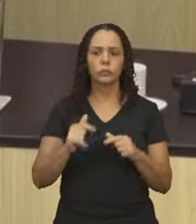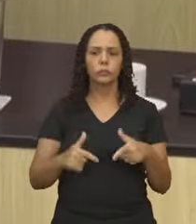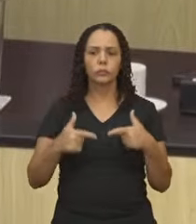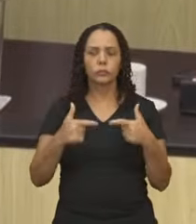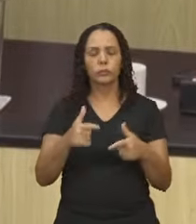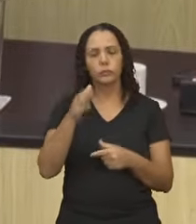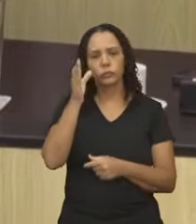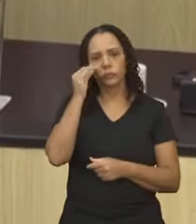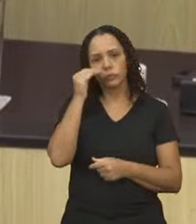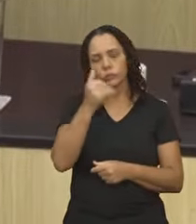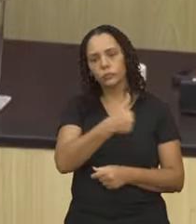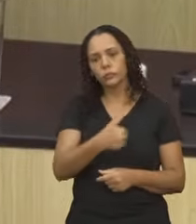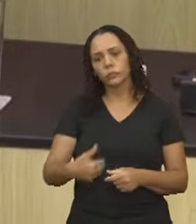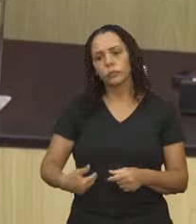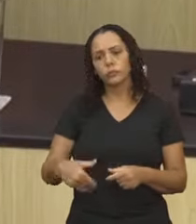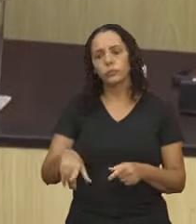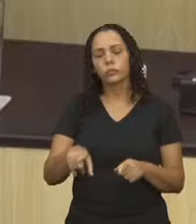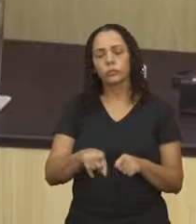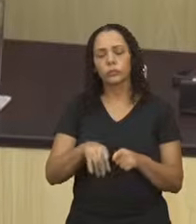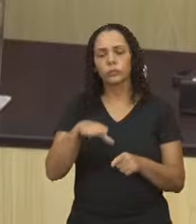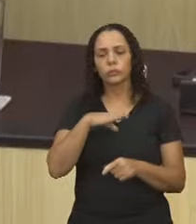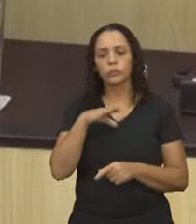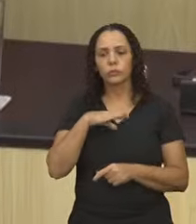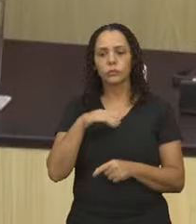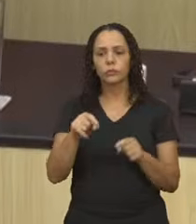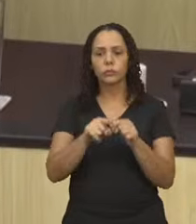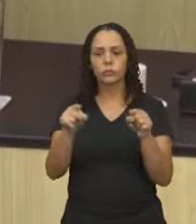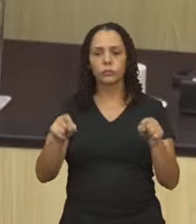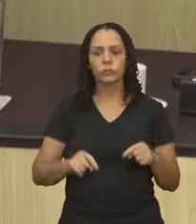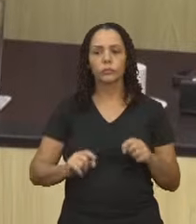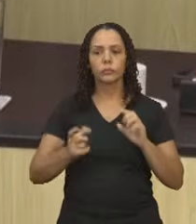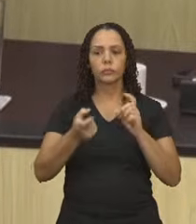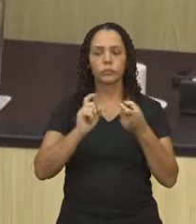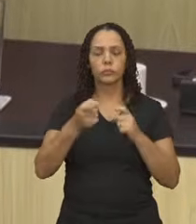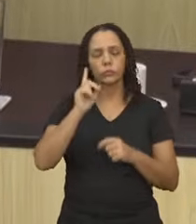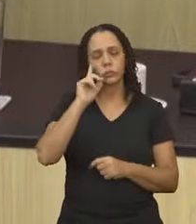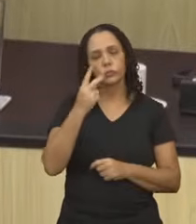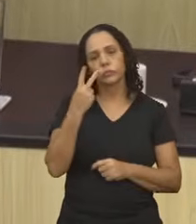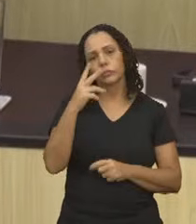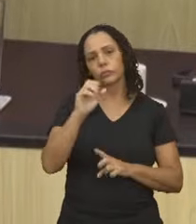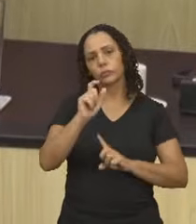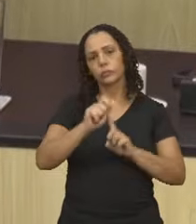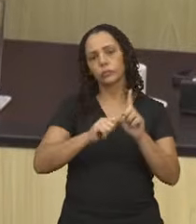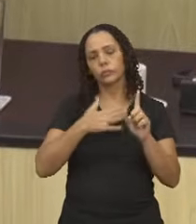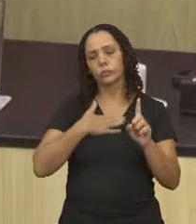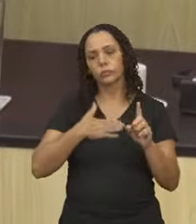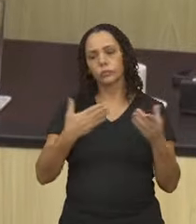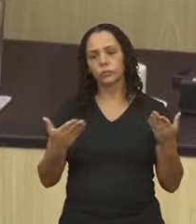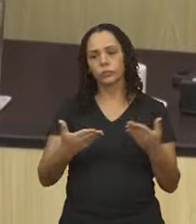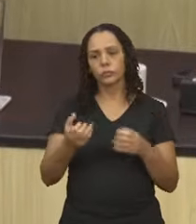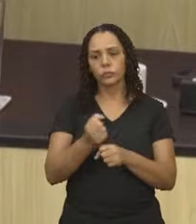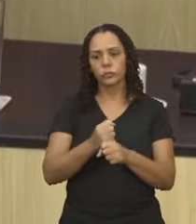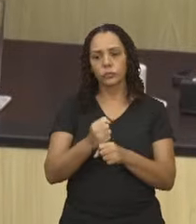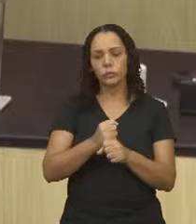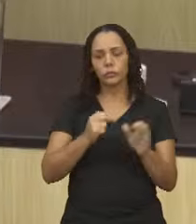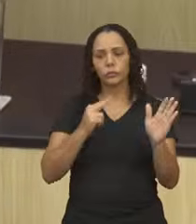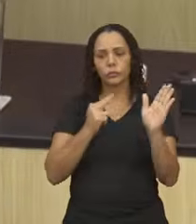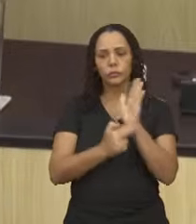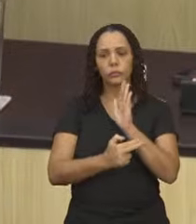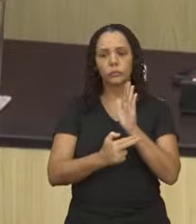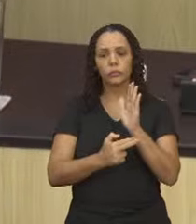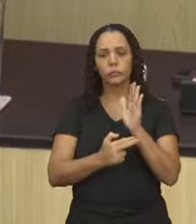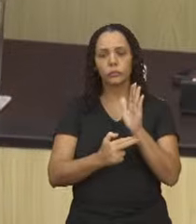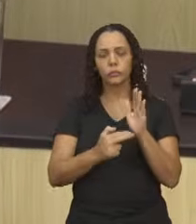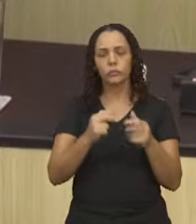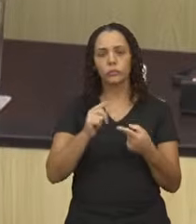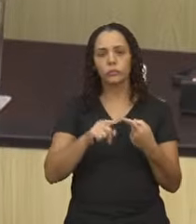da autonomia municipal. Sala das Sessões, 20 de agosto de 2025, autoria,